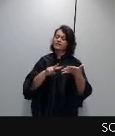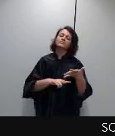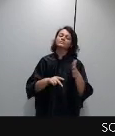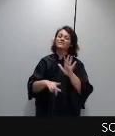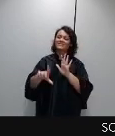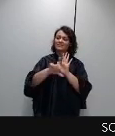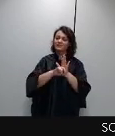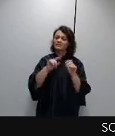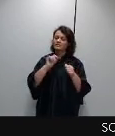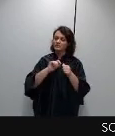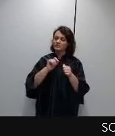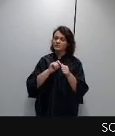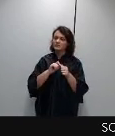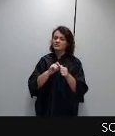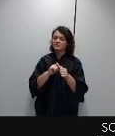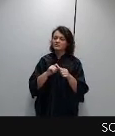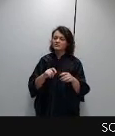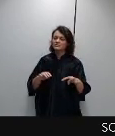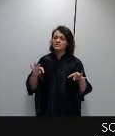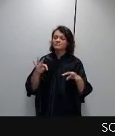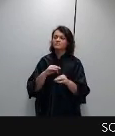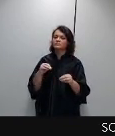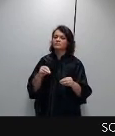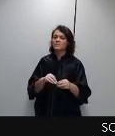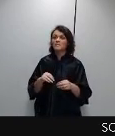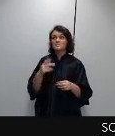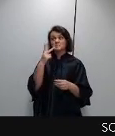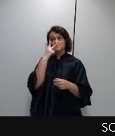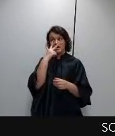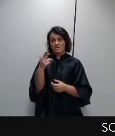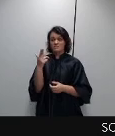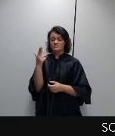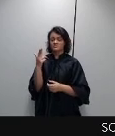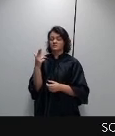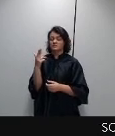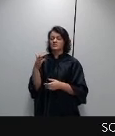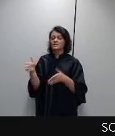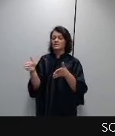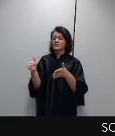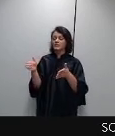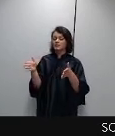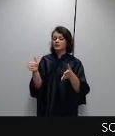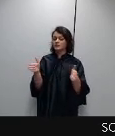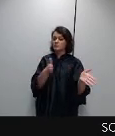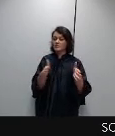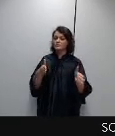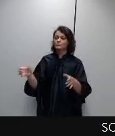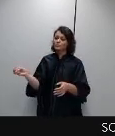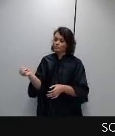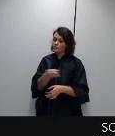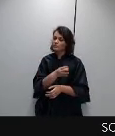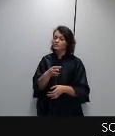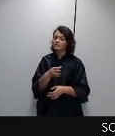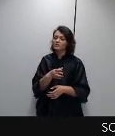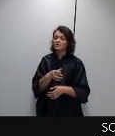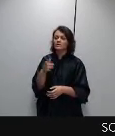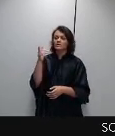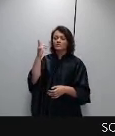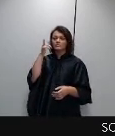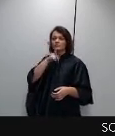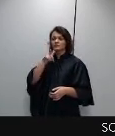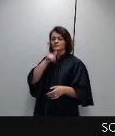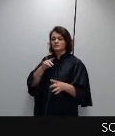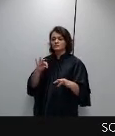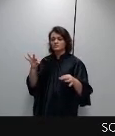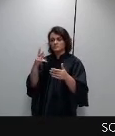e desses precedentes me parece aqui o novo prazo ao cansaria aquela situações impulsos